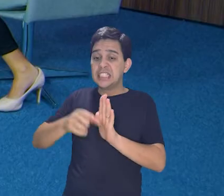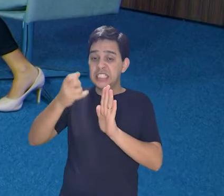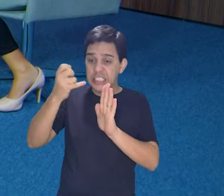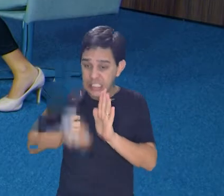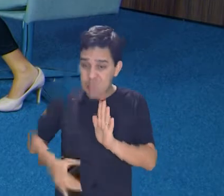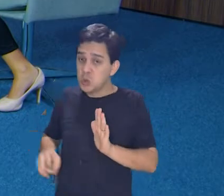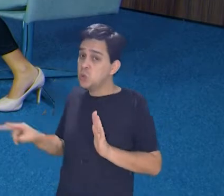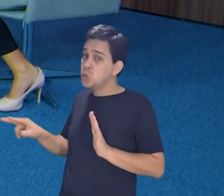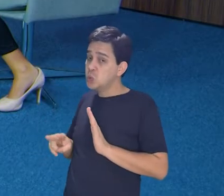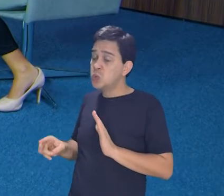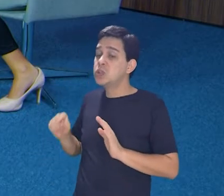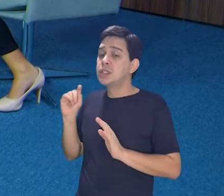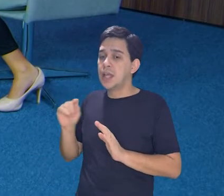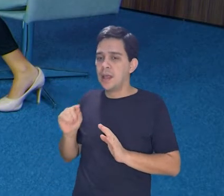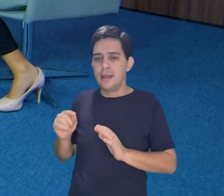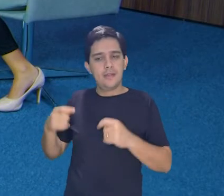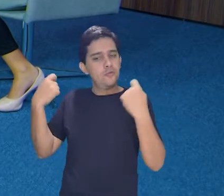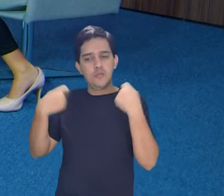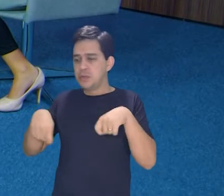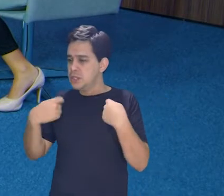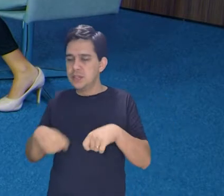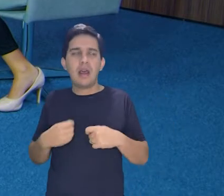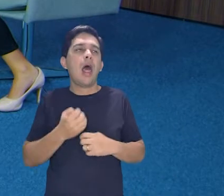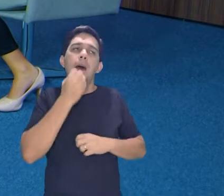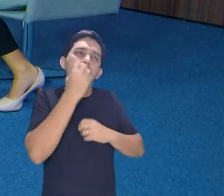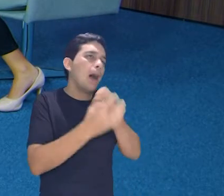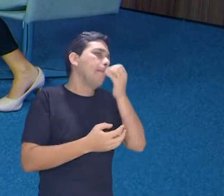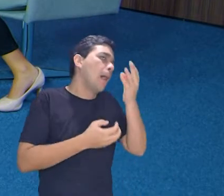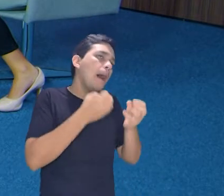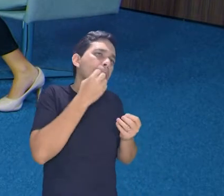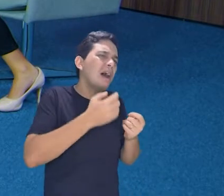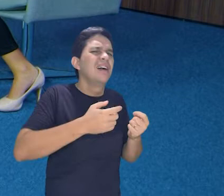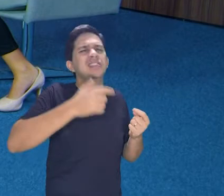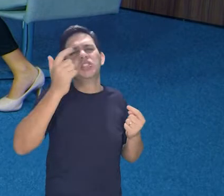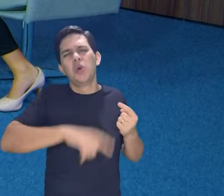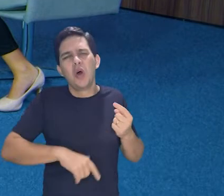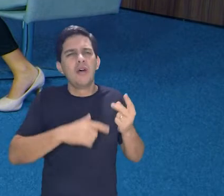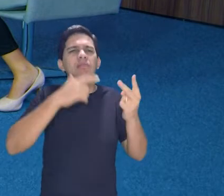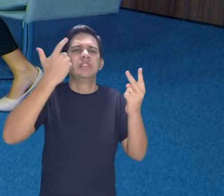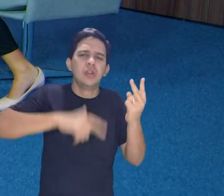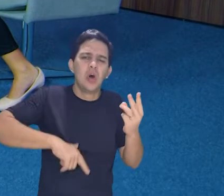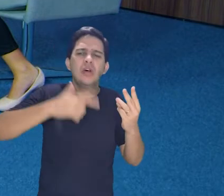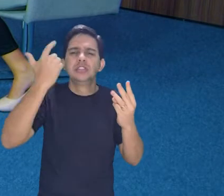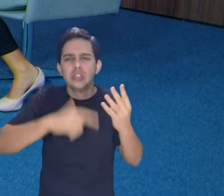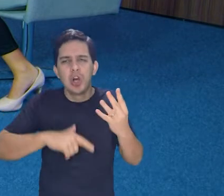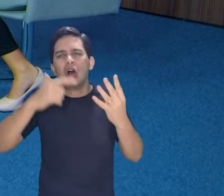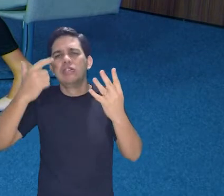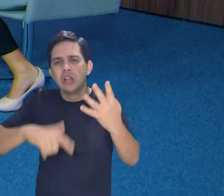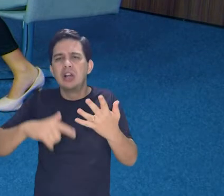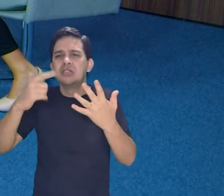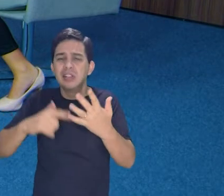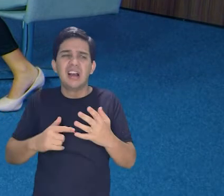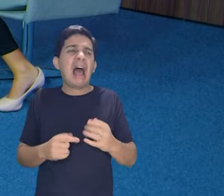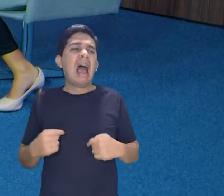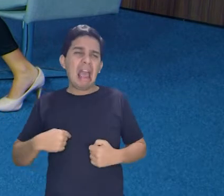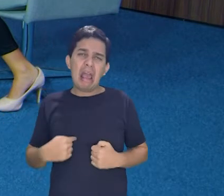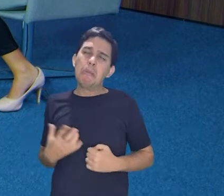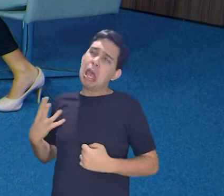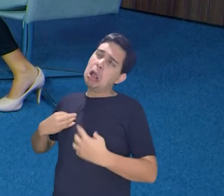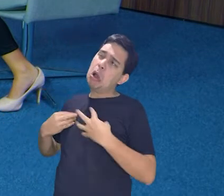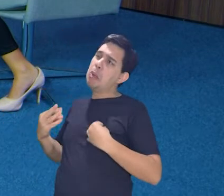ou criança não vá perpetuar esse sofrimento havido em razão da violência sofrida